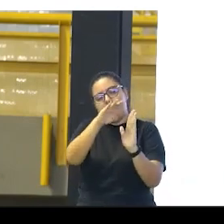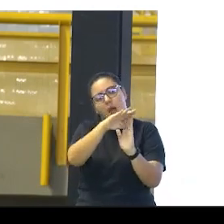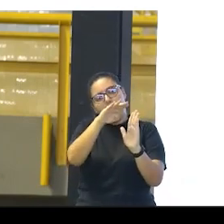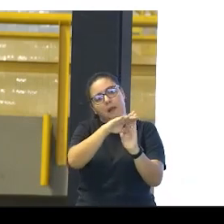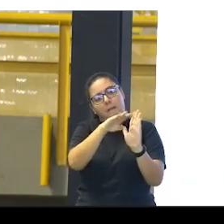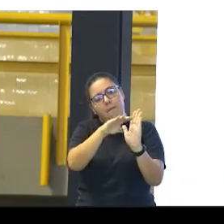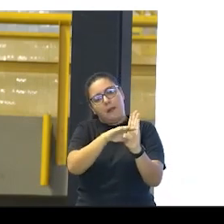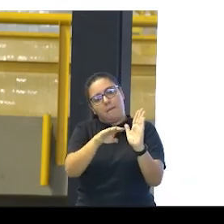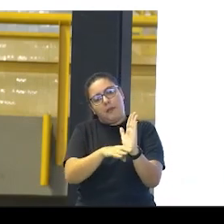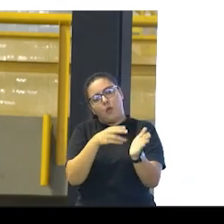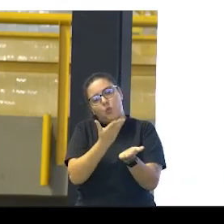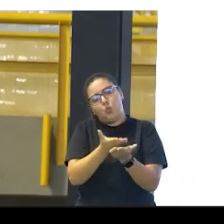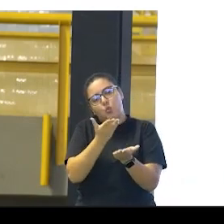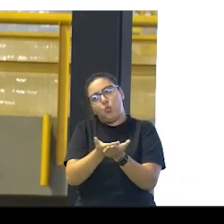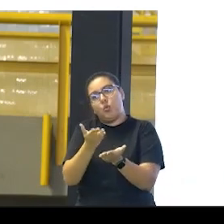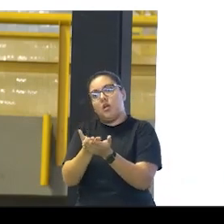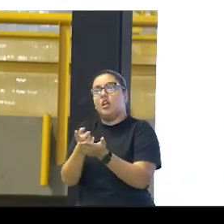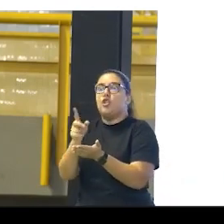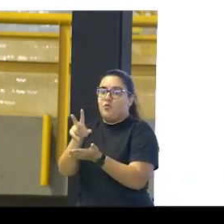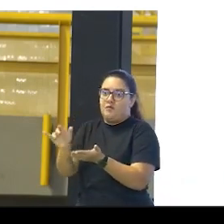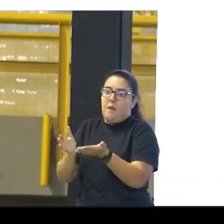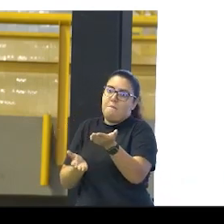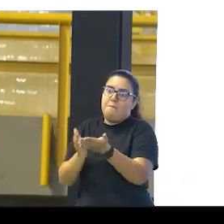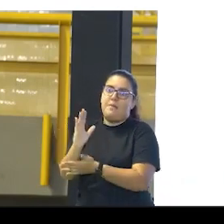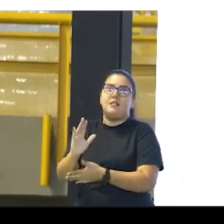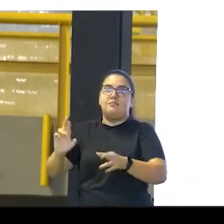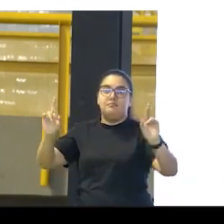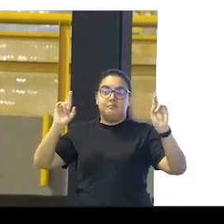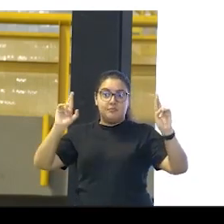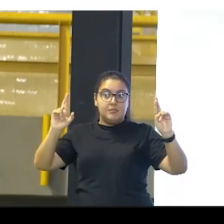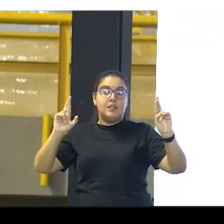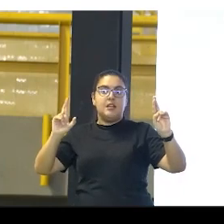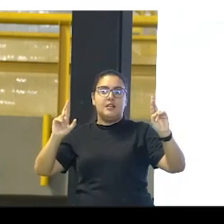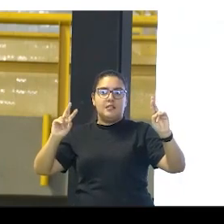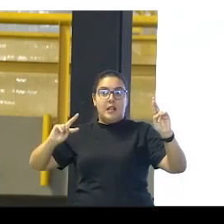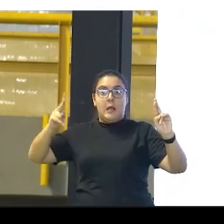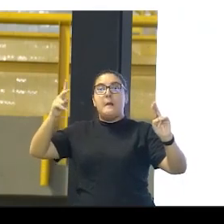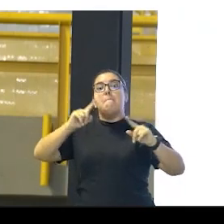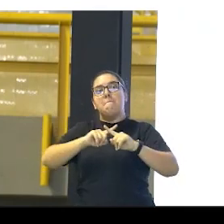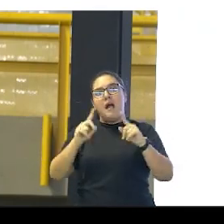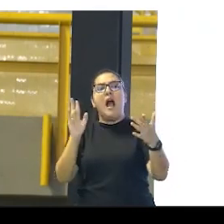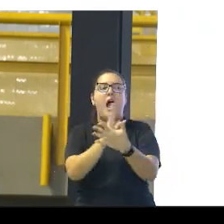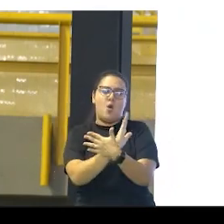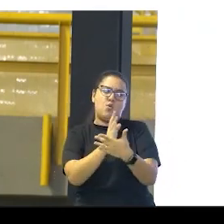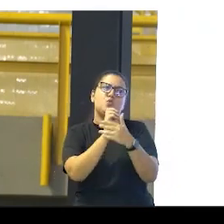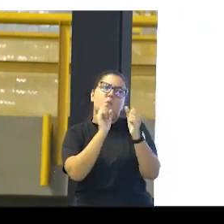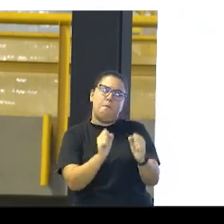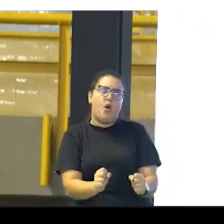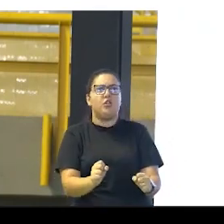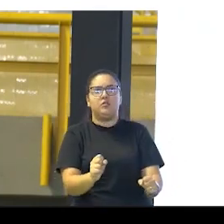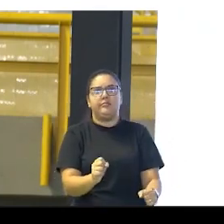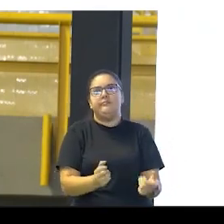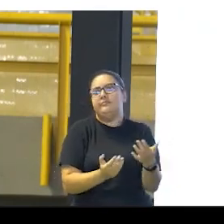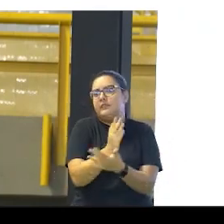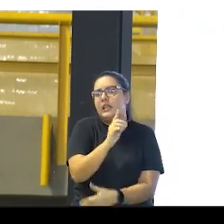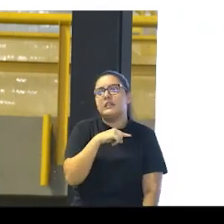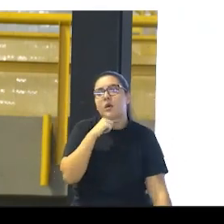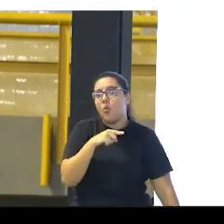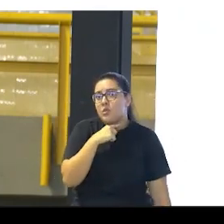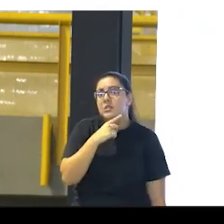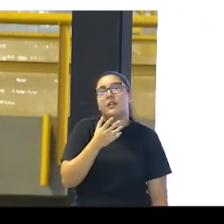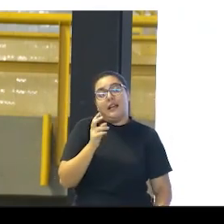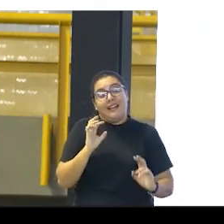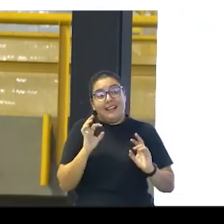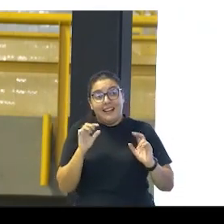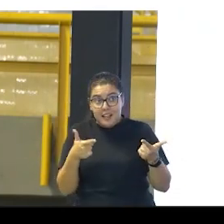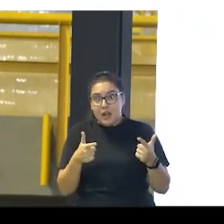coloca para vocês, a possibilidade de você passar, percentualmente, ela é muito alta. Mas existe um risco, e é um risco que nos guia, é um risco